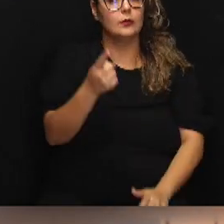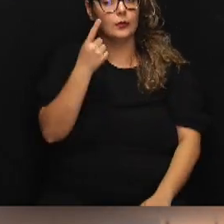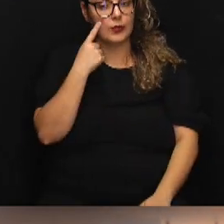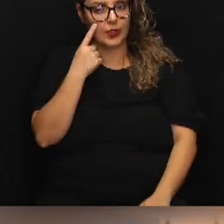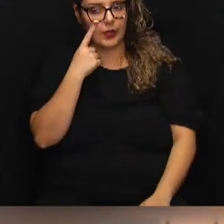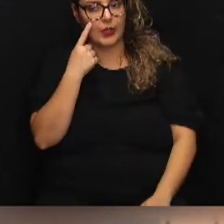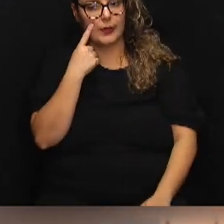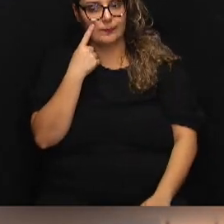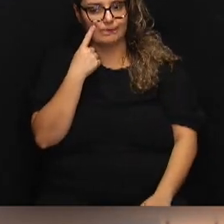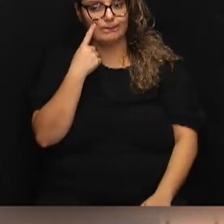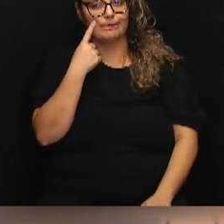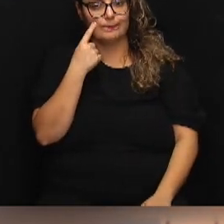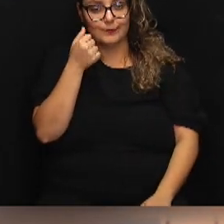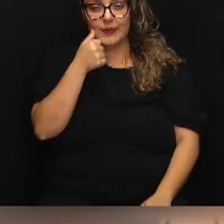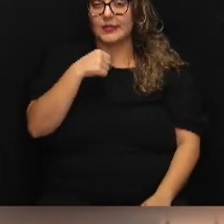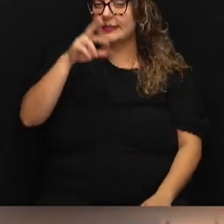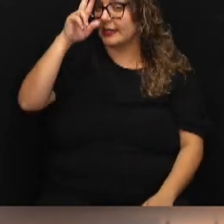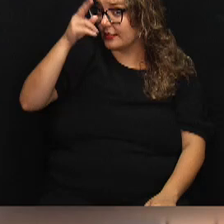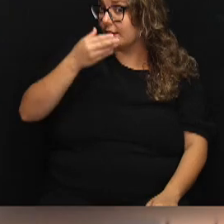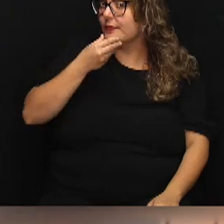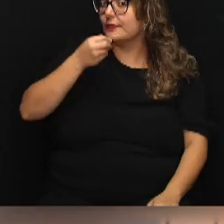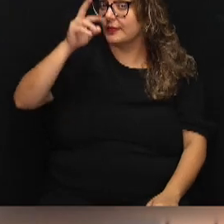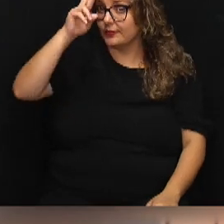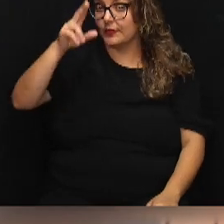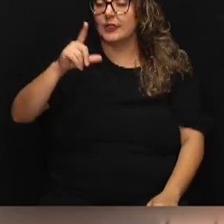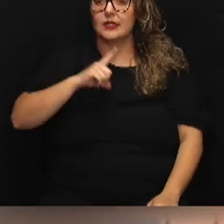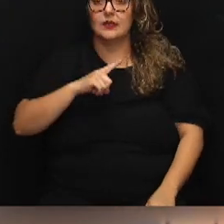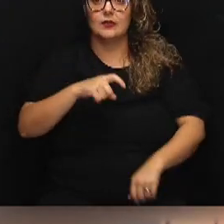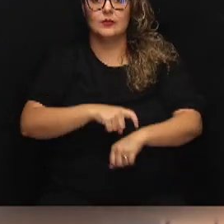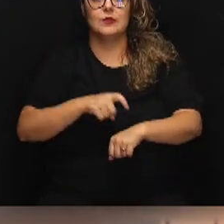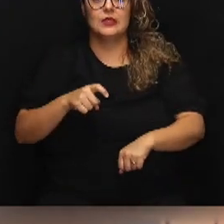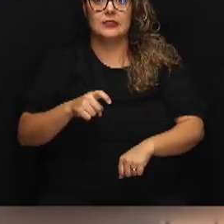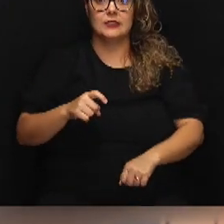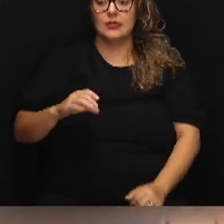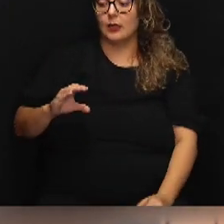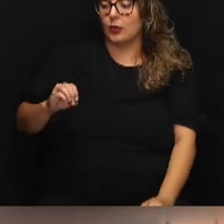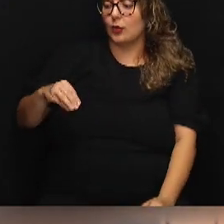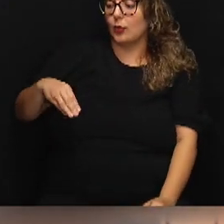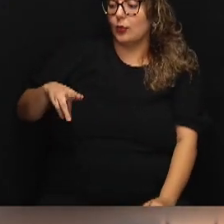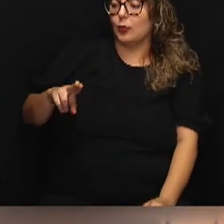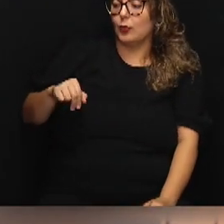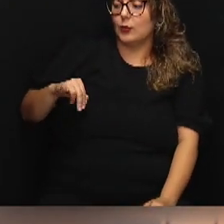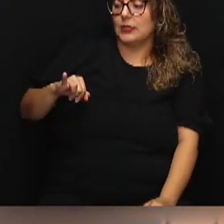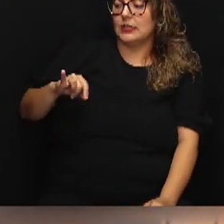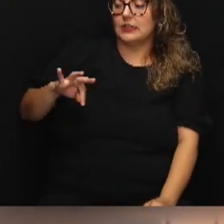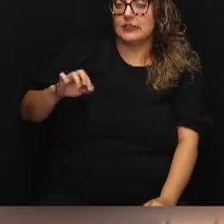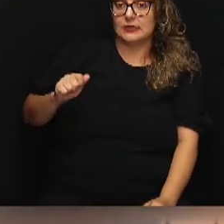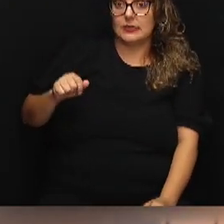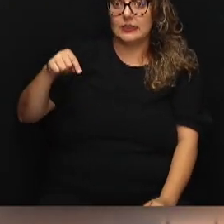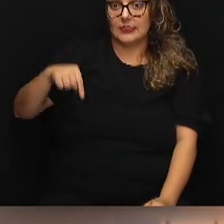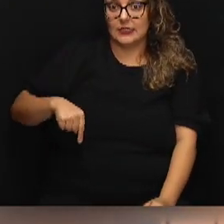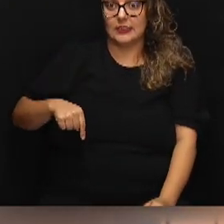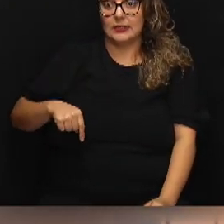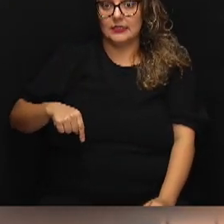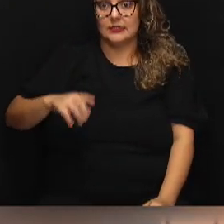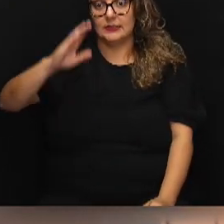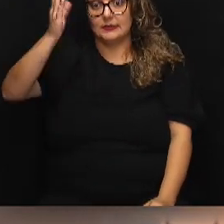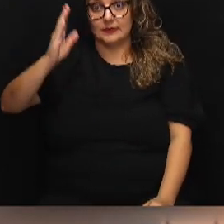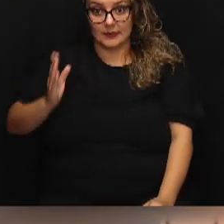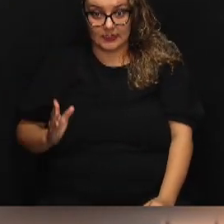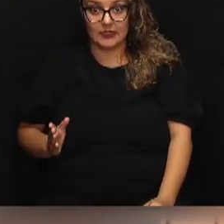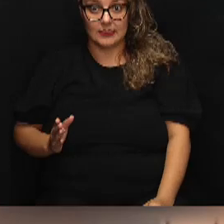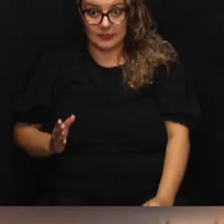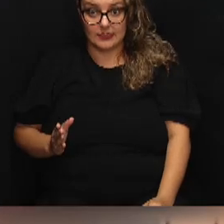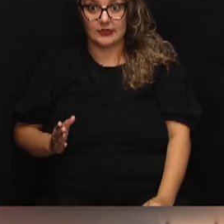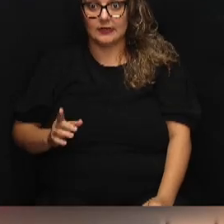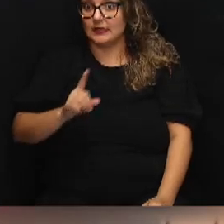gente, senhoras e senhores, houve um tempo que ser comunista nesse país era proibido, era ilegal. Acreditem